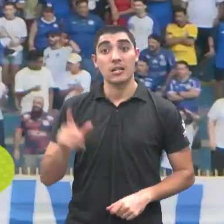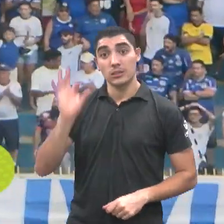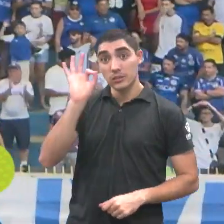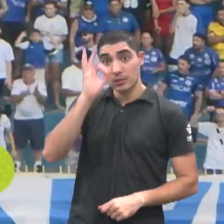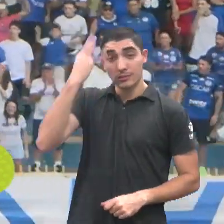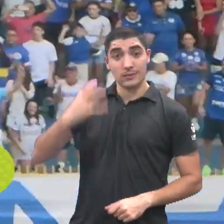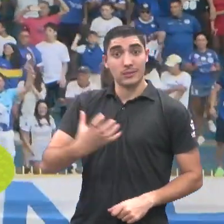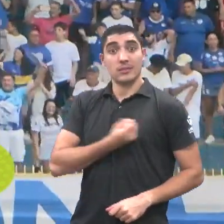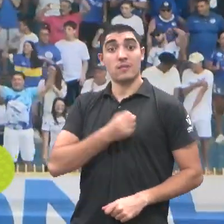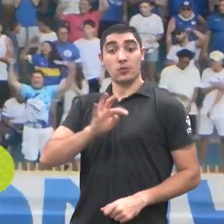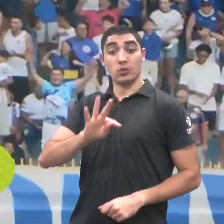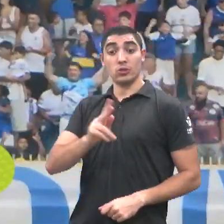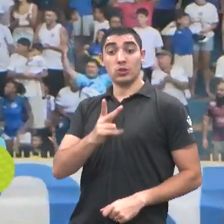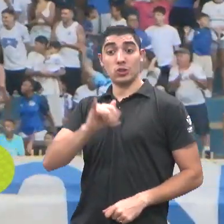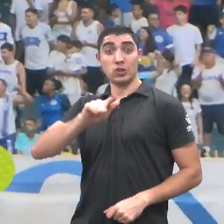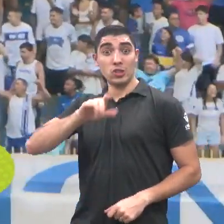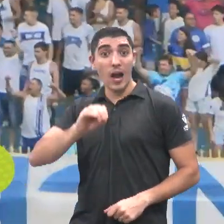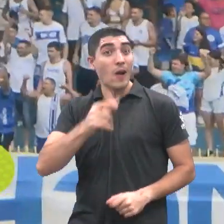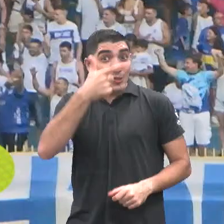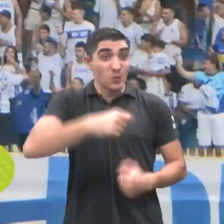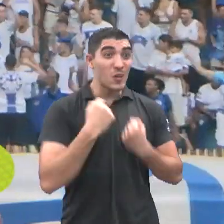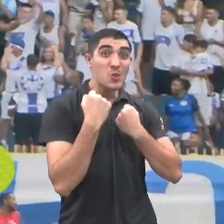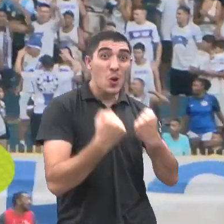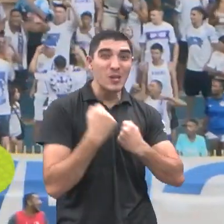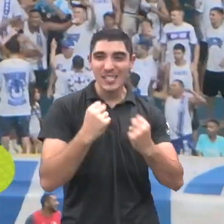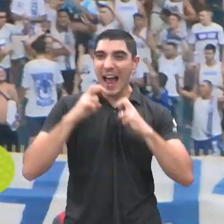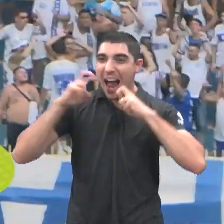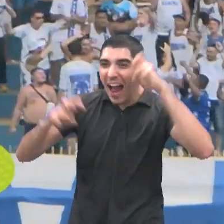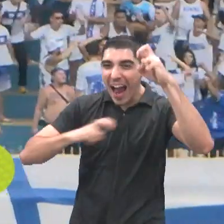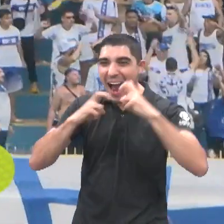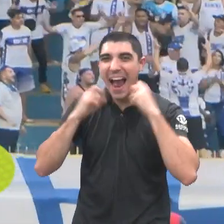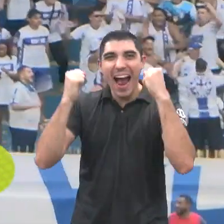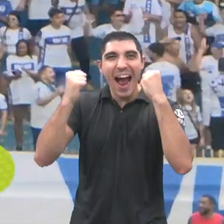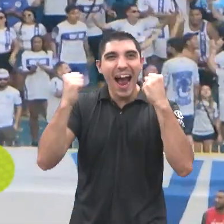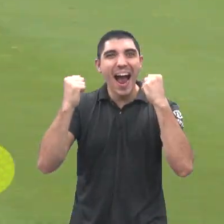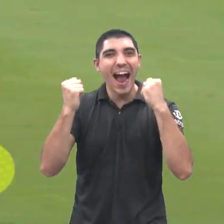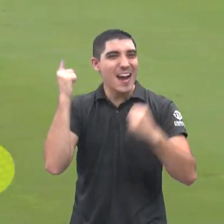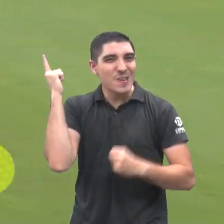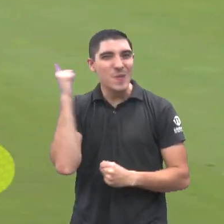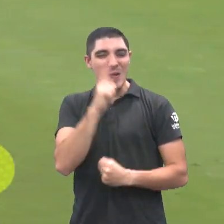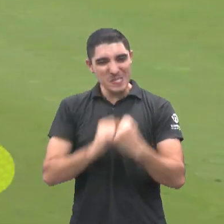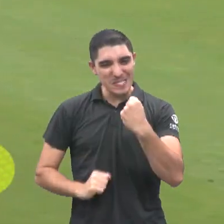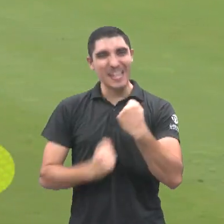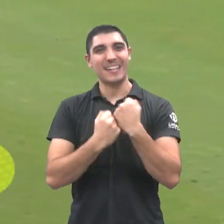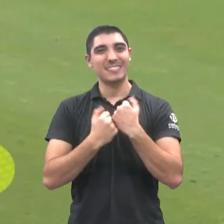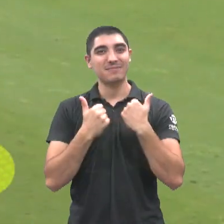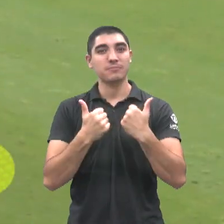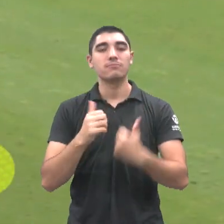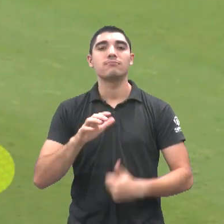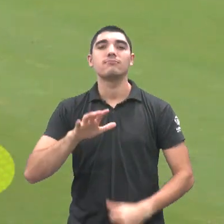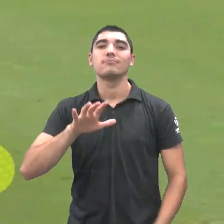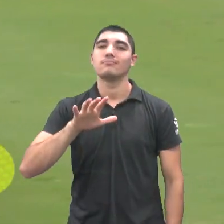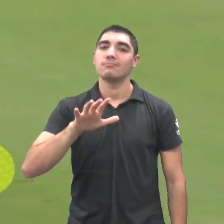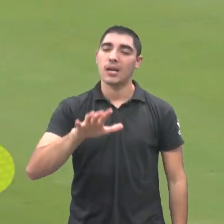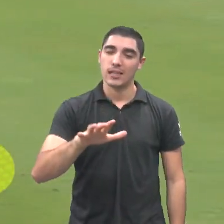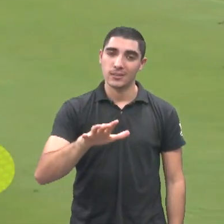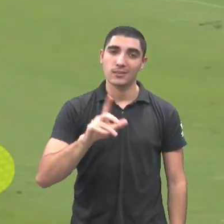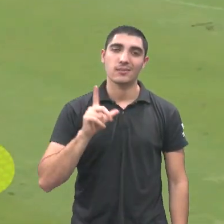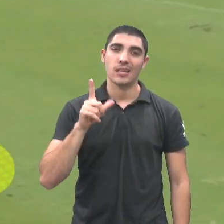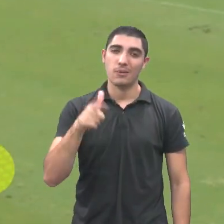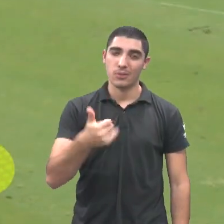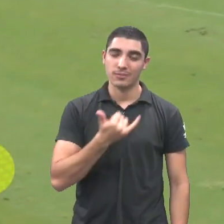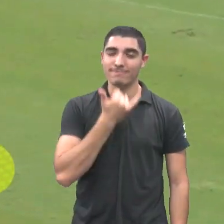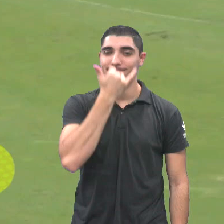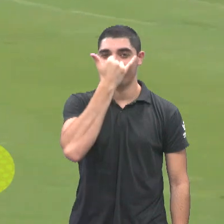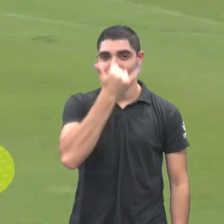E a torcida vibrou como se fosse outro gol do atacante no Martins Pereira. Só que o balde de água fria veio